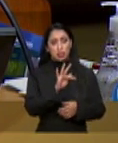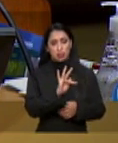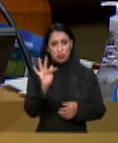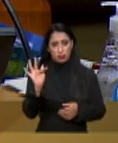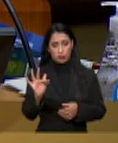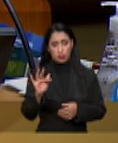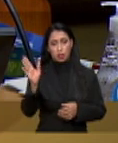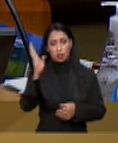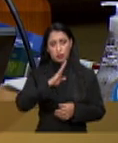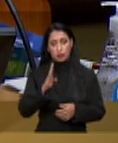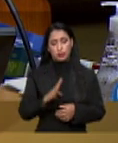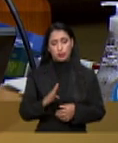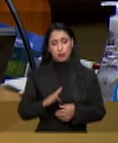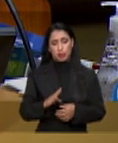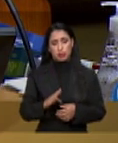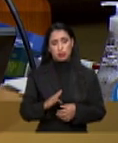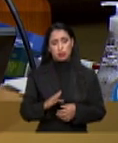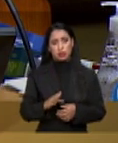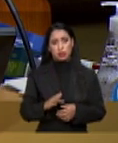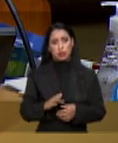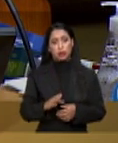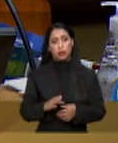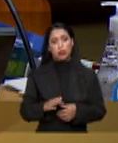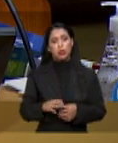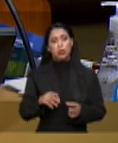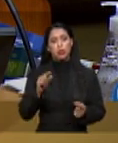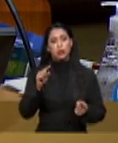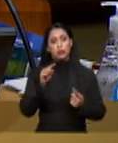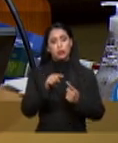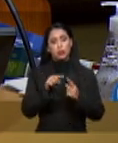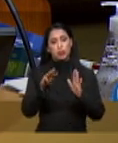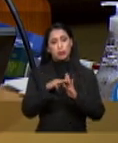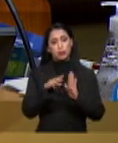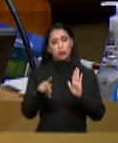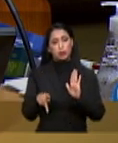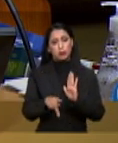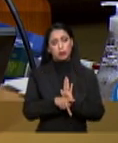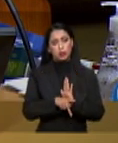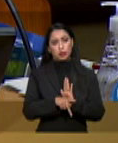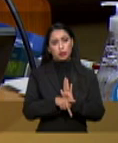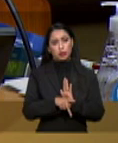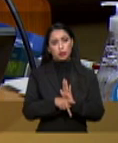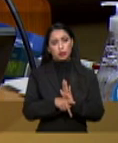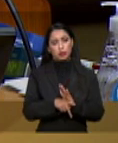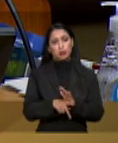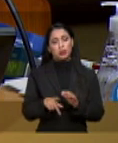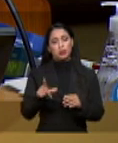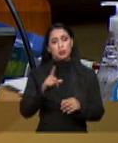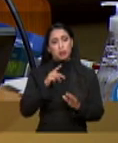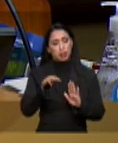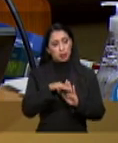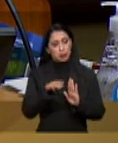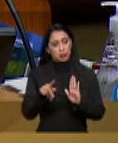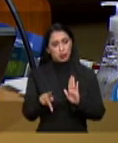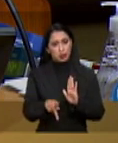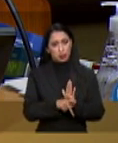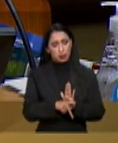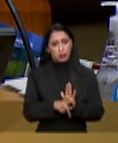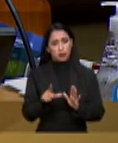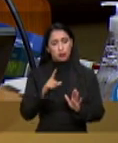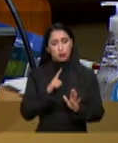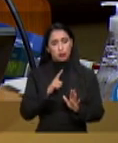Brasil e o restante do objeto da medida provisória em tela, pois esta medida provisória versa